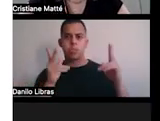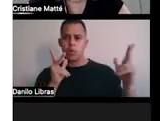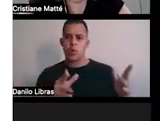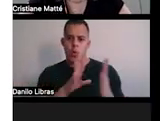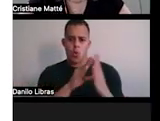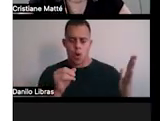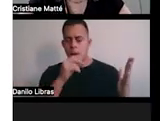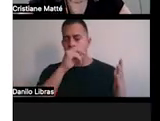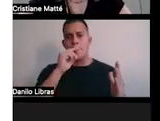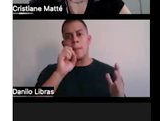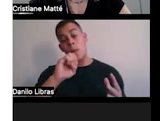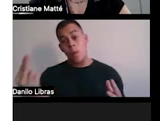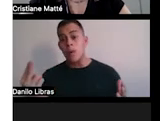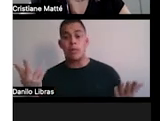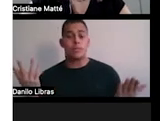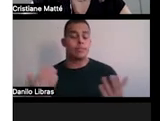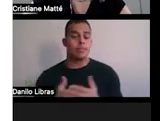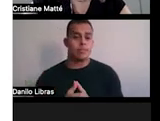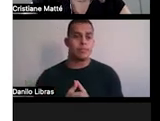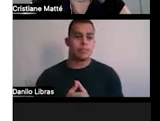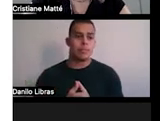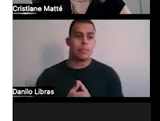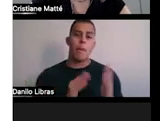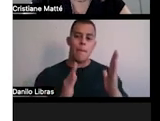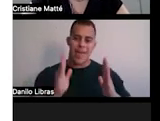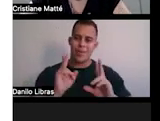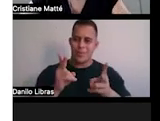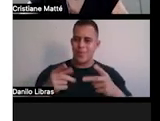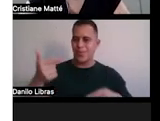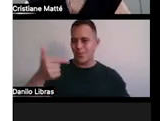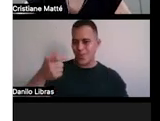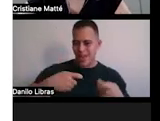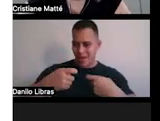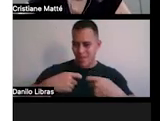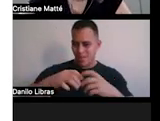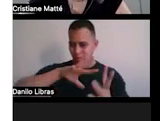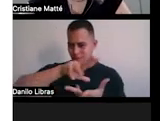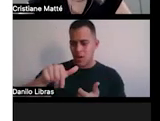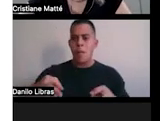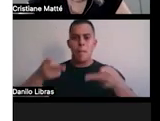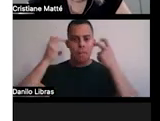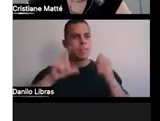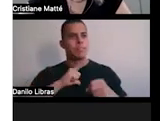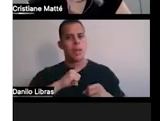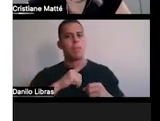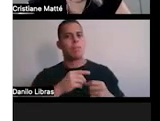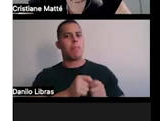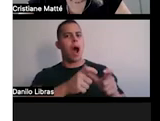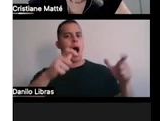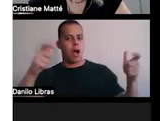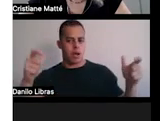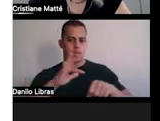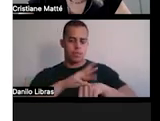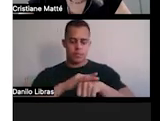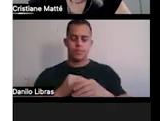aqui dessa situação durante a Segunda Guerra Mundial. Bom, tem um estudo muito importante realizado pela